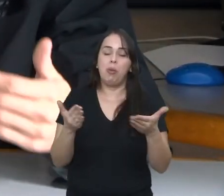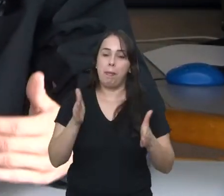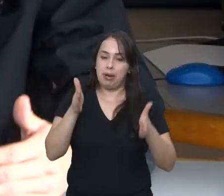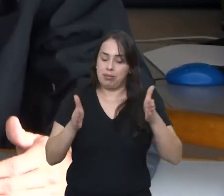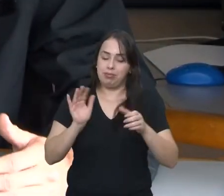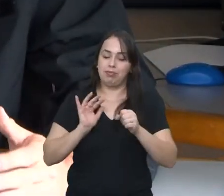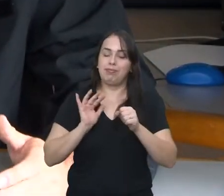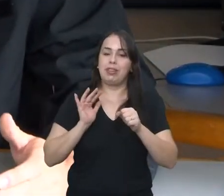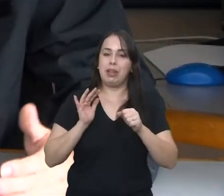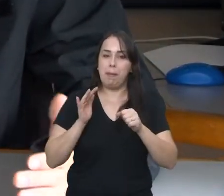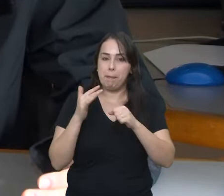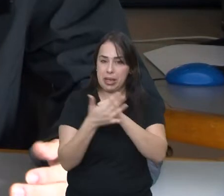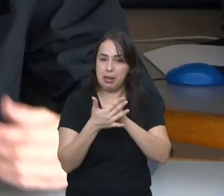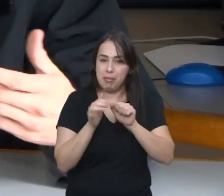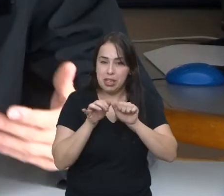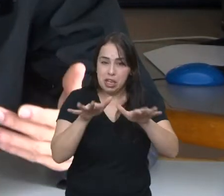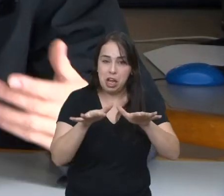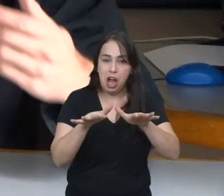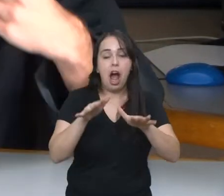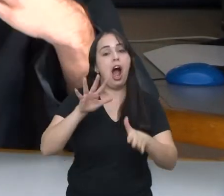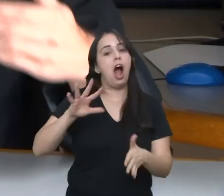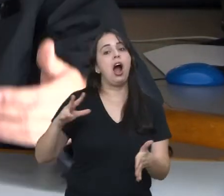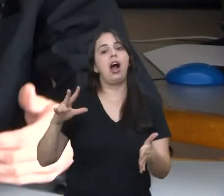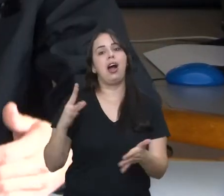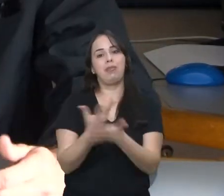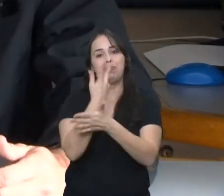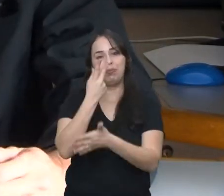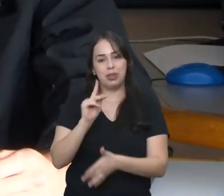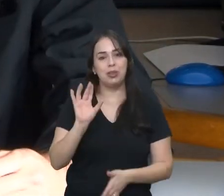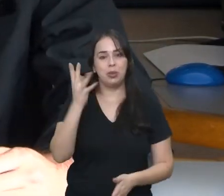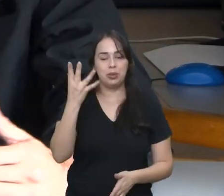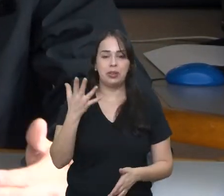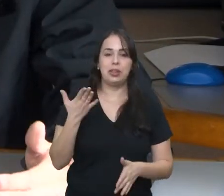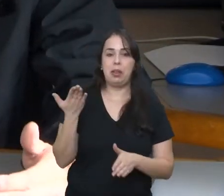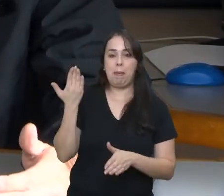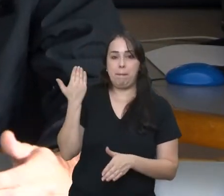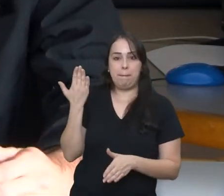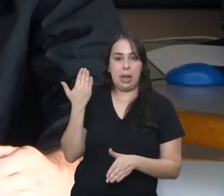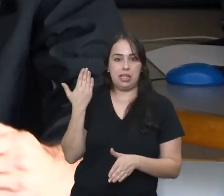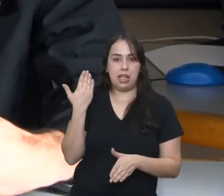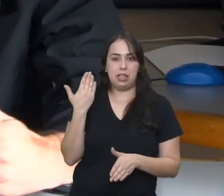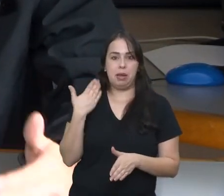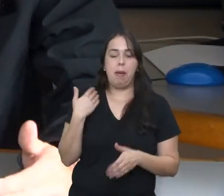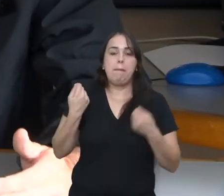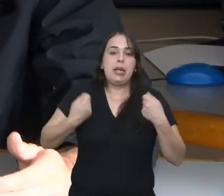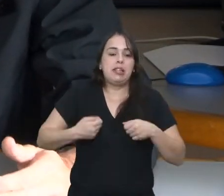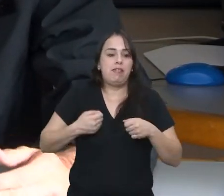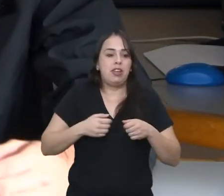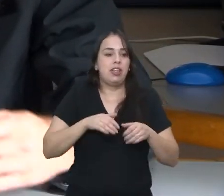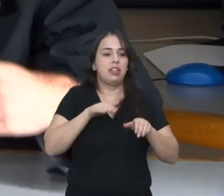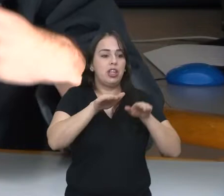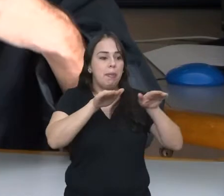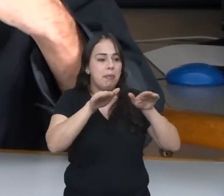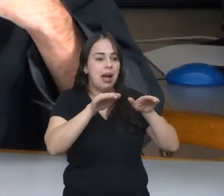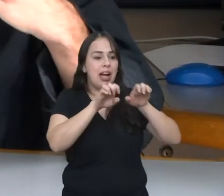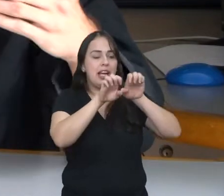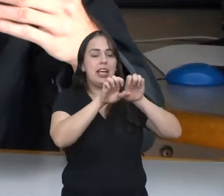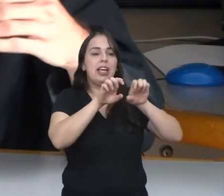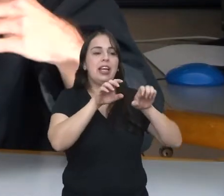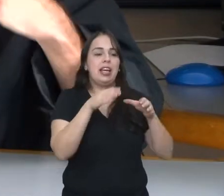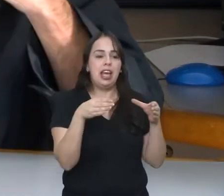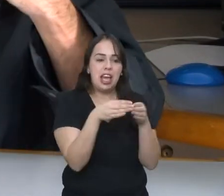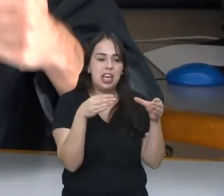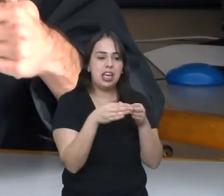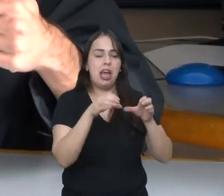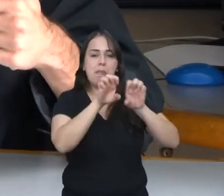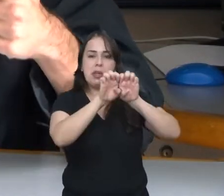tão falada transformação digital das empresas aconteceu de forma forçada, abrupta, por conta da pandemia. Então, do nada